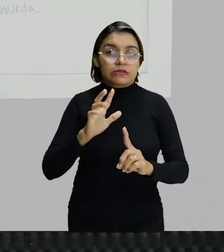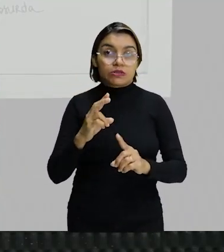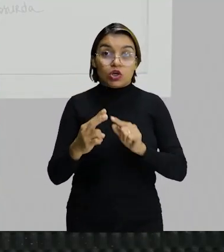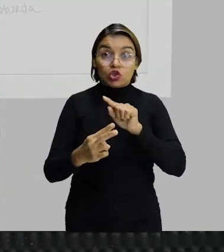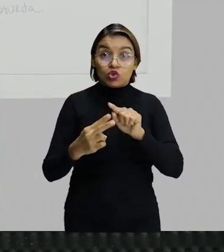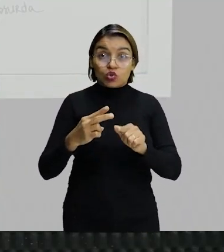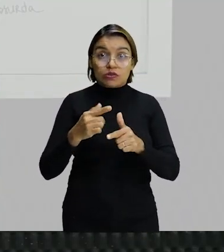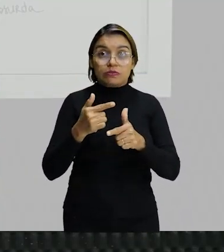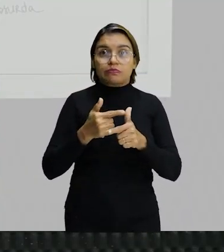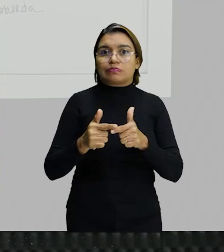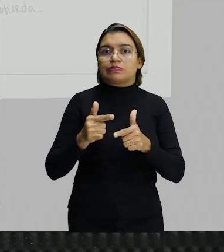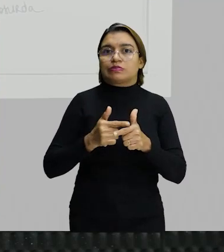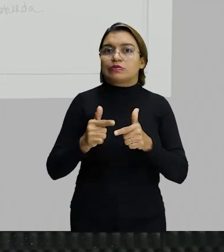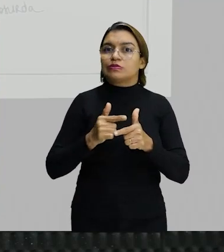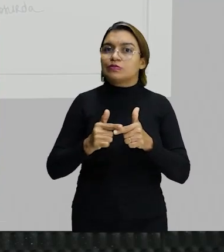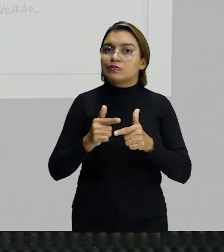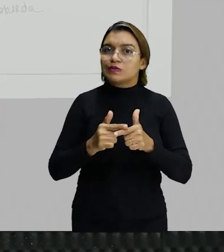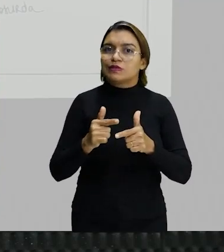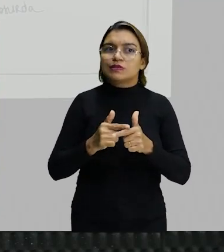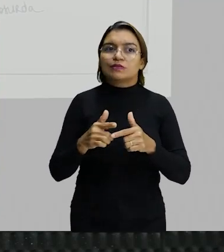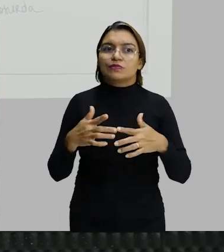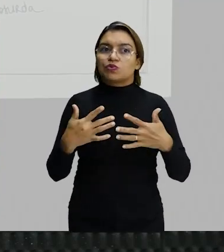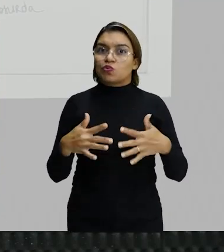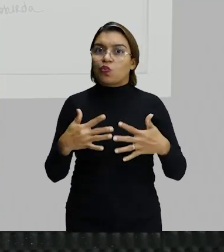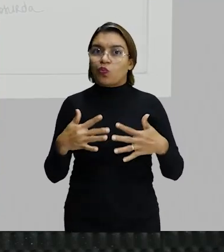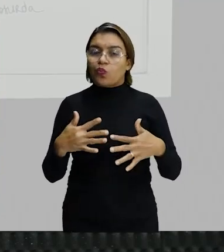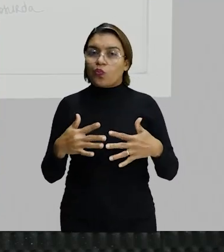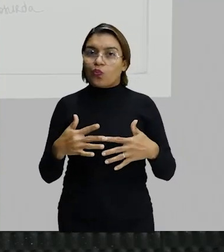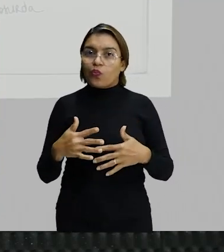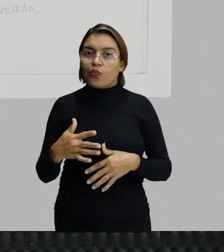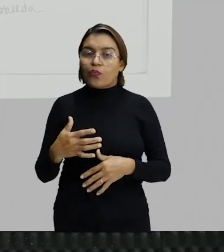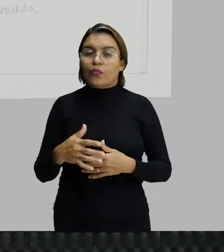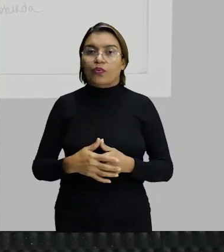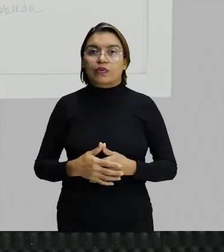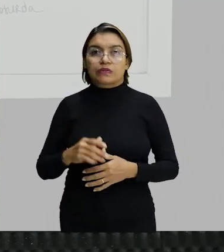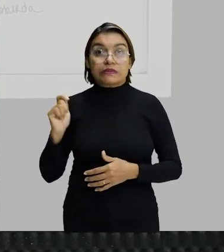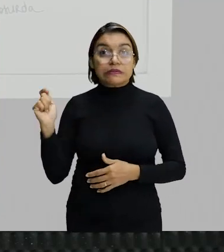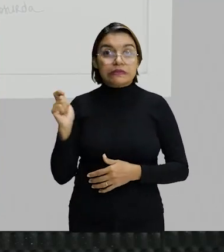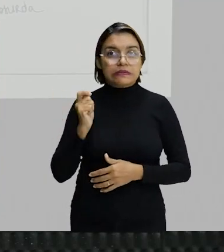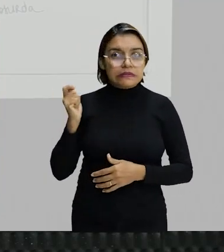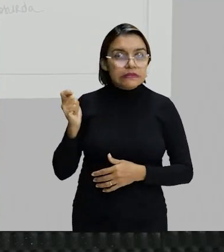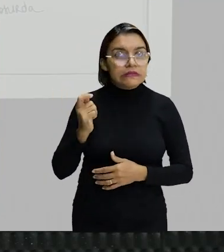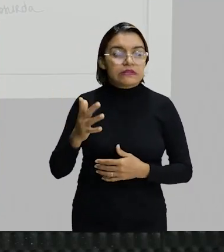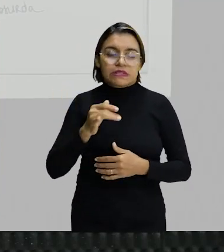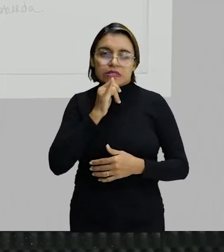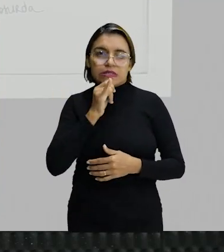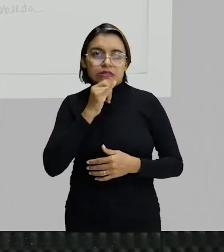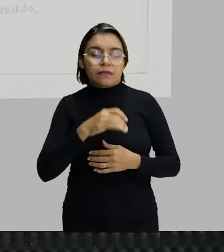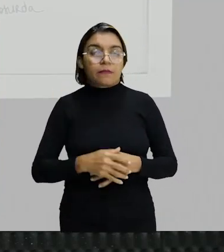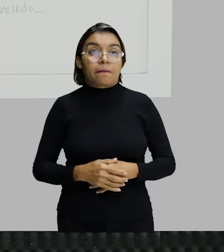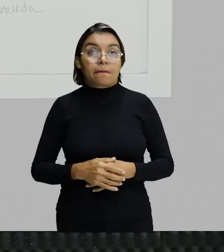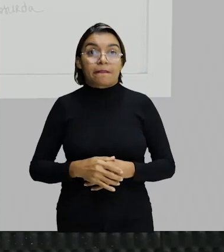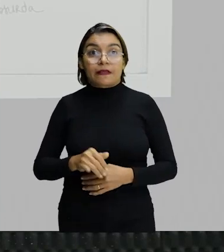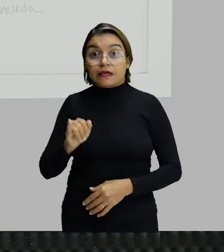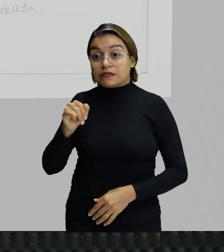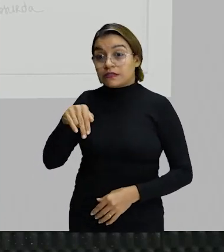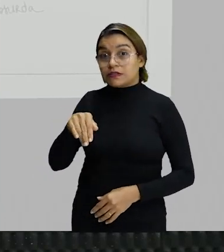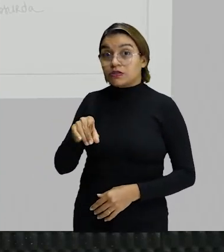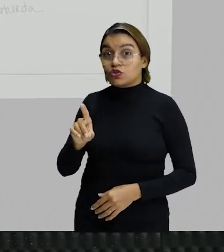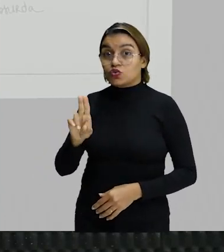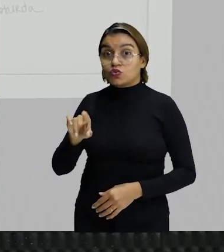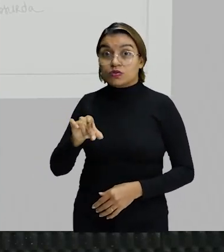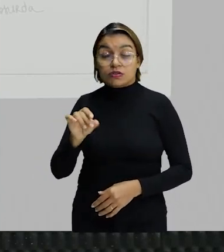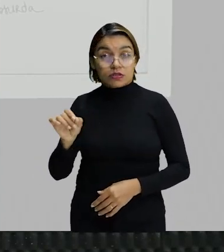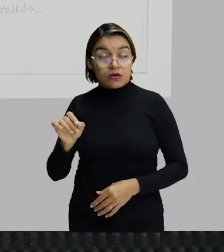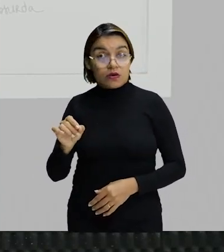problemas bastante, robustos. Primeiro, eu na indução, por mais que eu teste vários casos, eu nunca